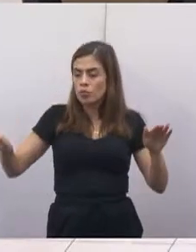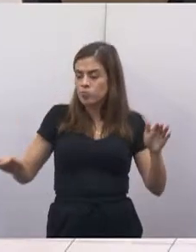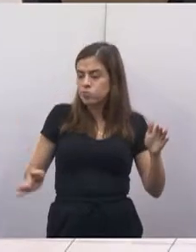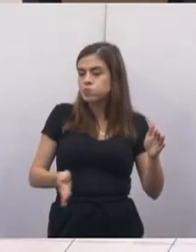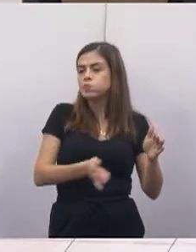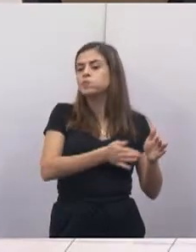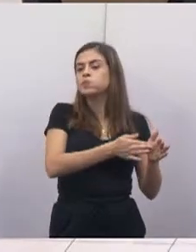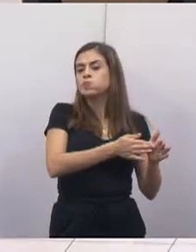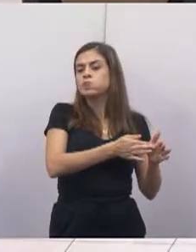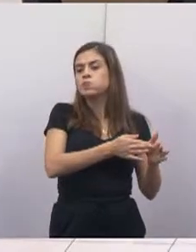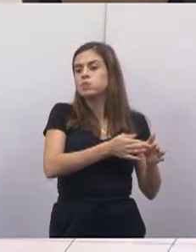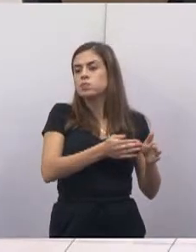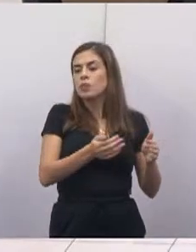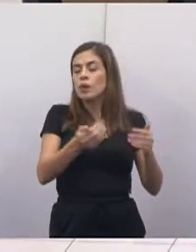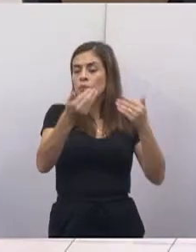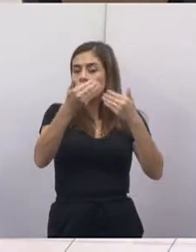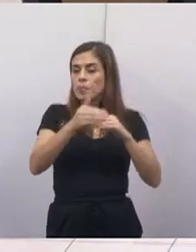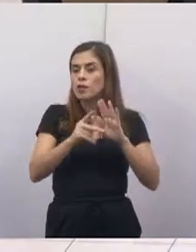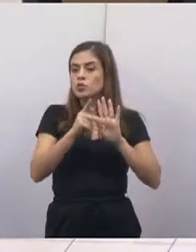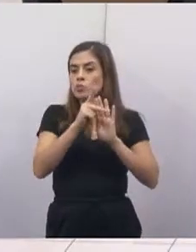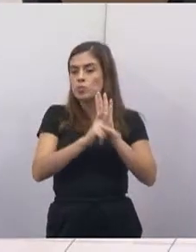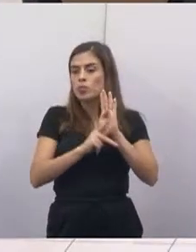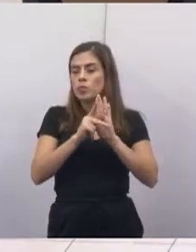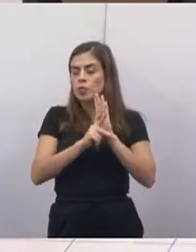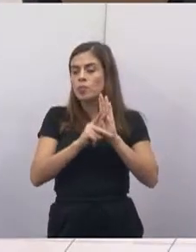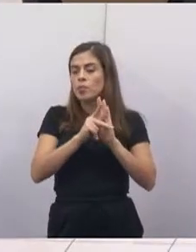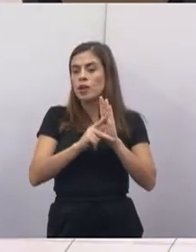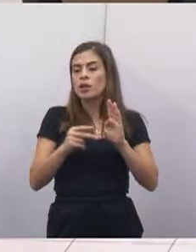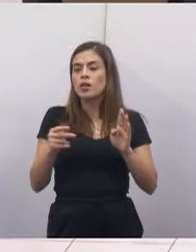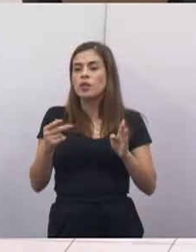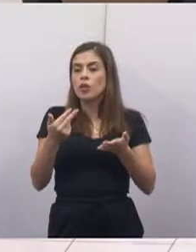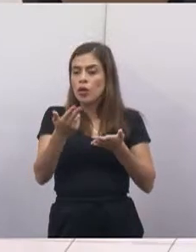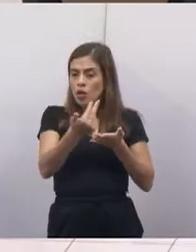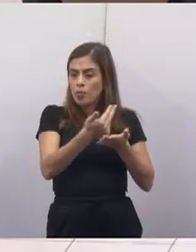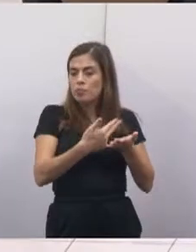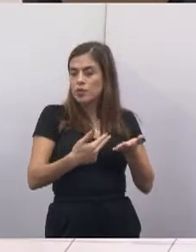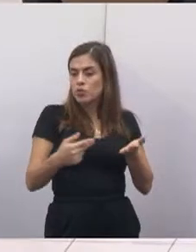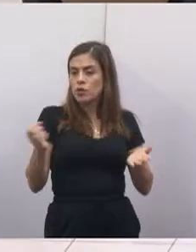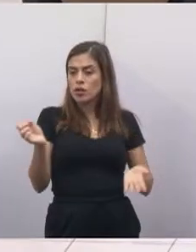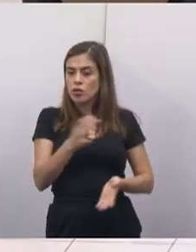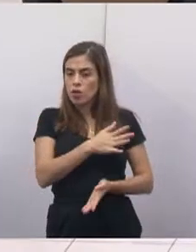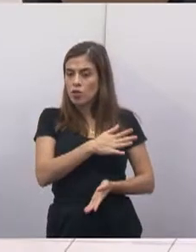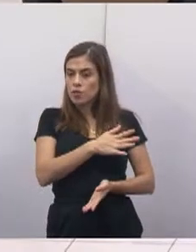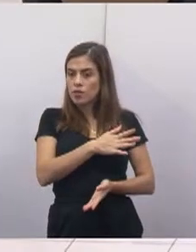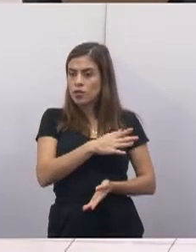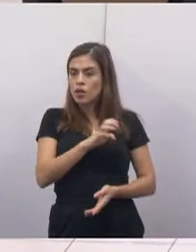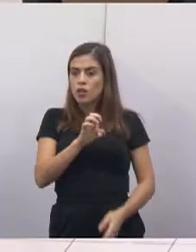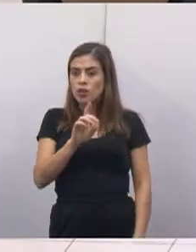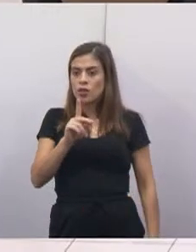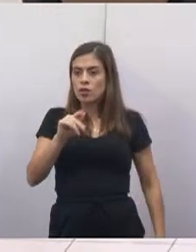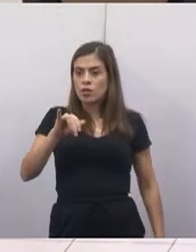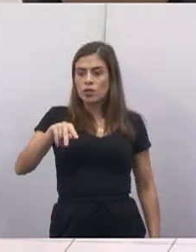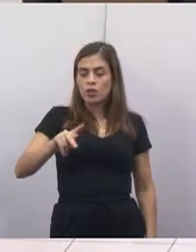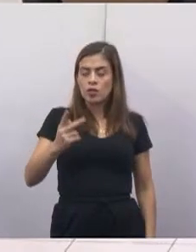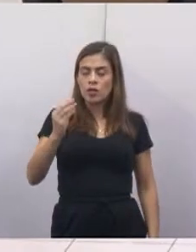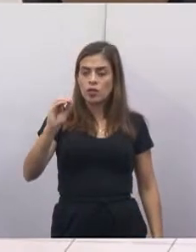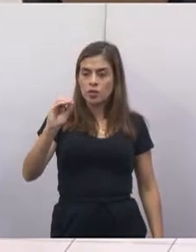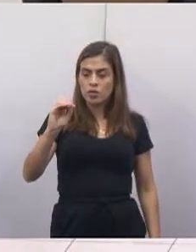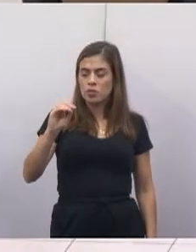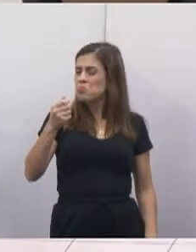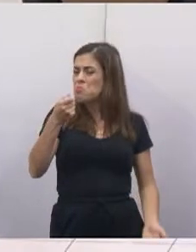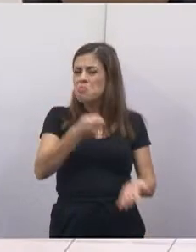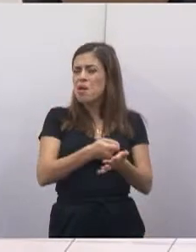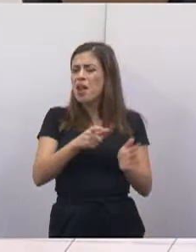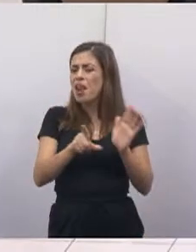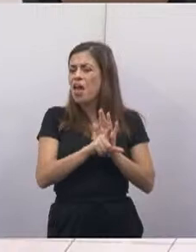uma pintura nova. Então o Edinho Guedes não está cumprindo a lei, é isso que eu quero entender? Não, quero entender. Então, o Edinho Guedes,